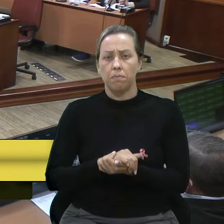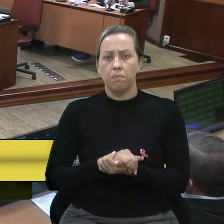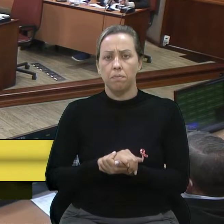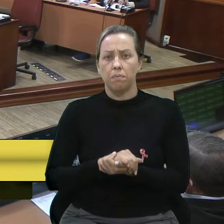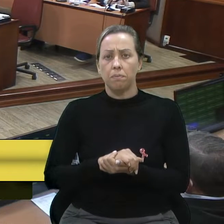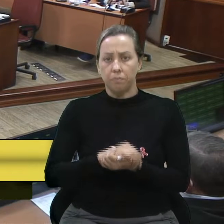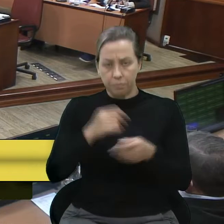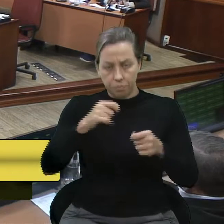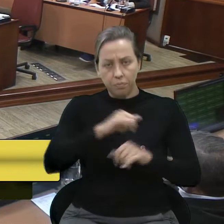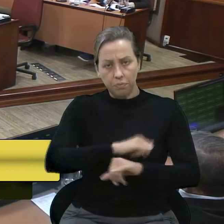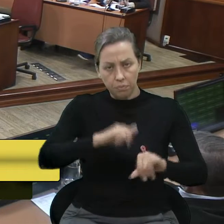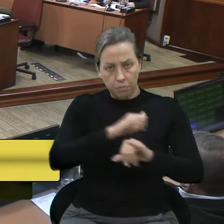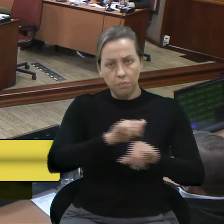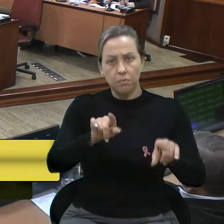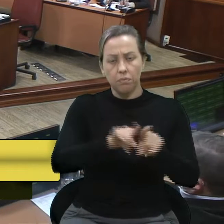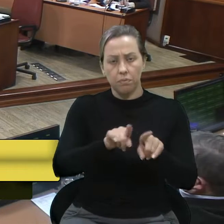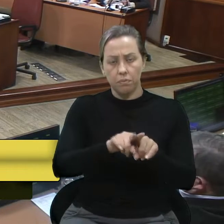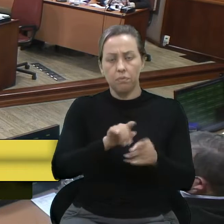me manifestar